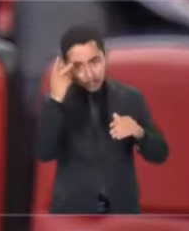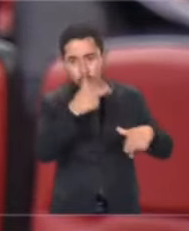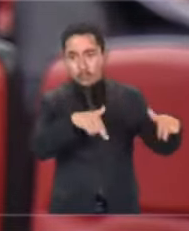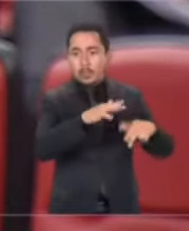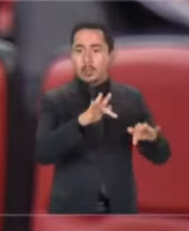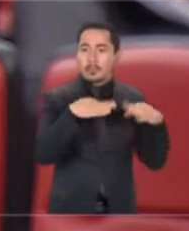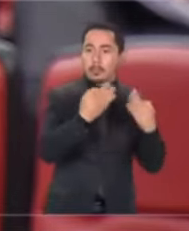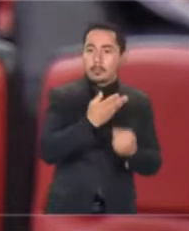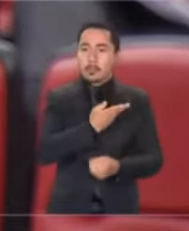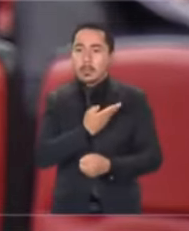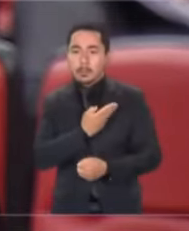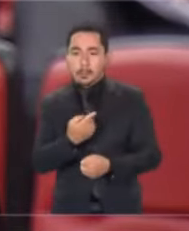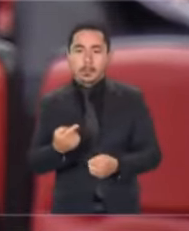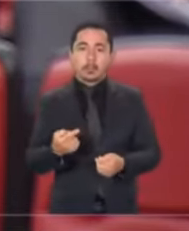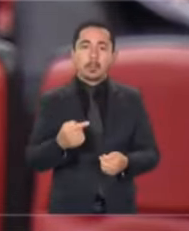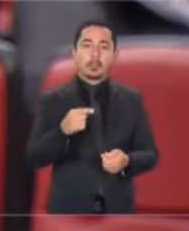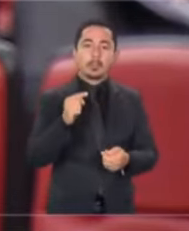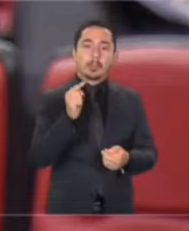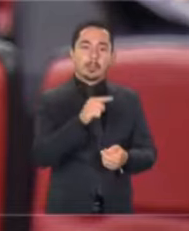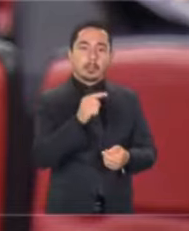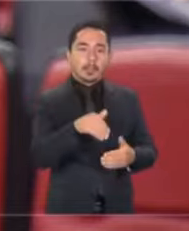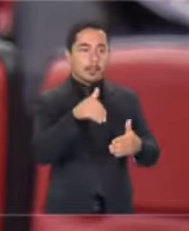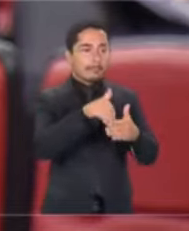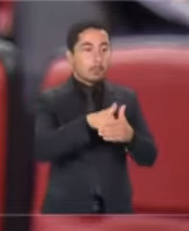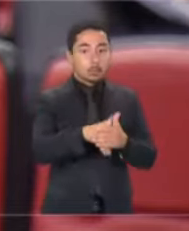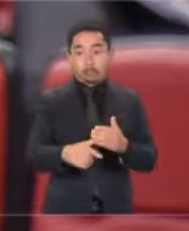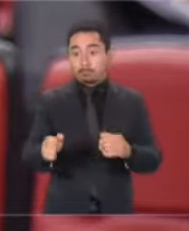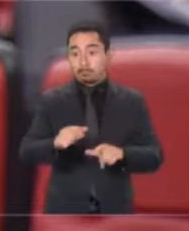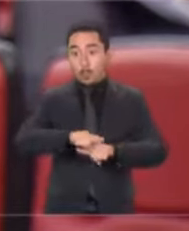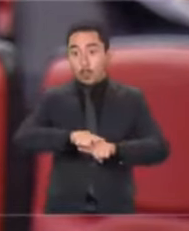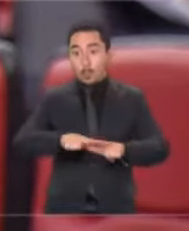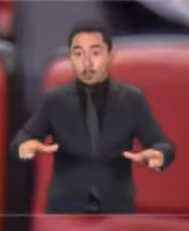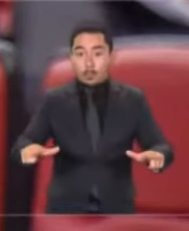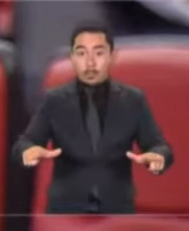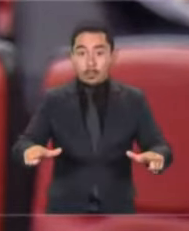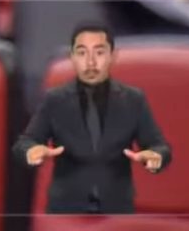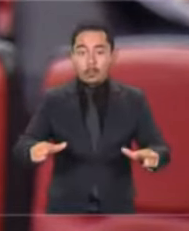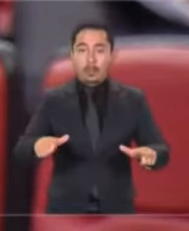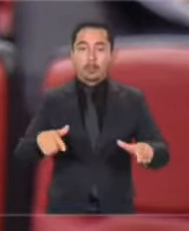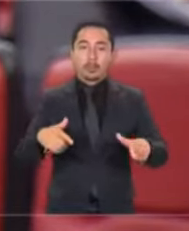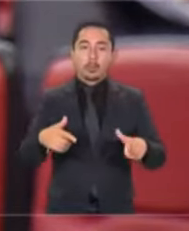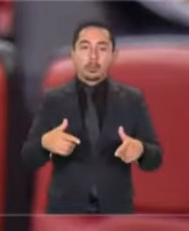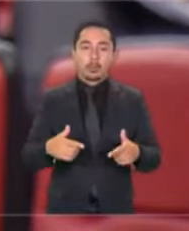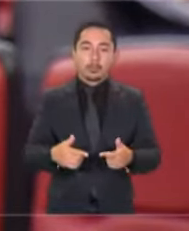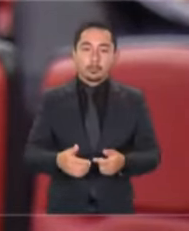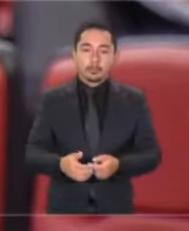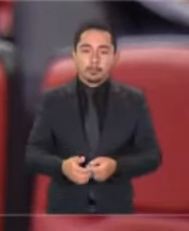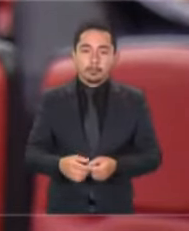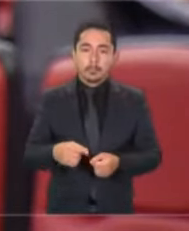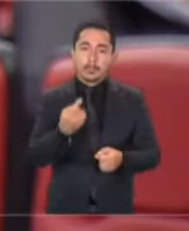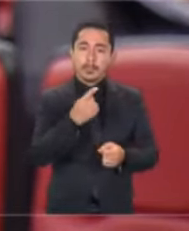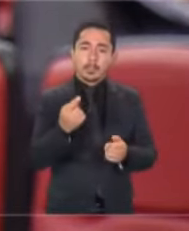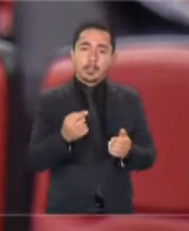amigos, razão pela qual auferiu votação zerada. O acórdão regional, excelentíssimos, é fundado basicamente em alguns